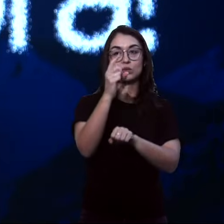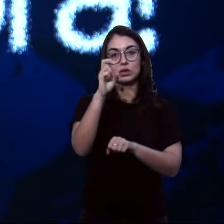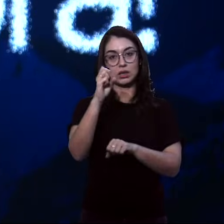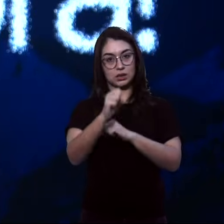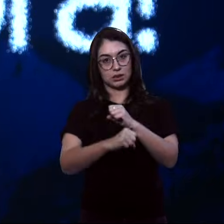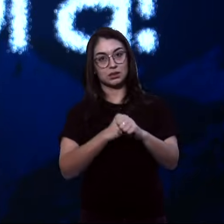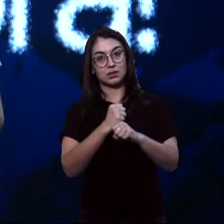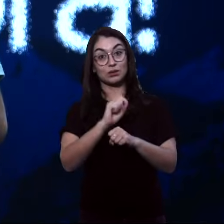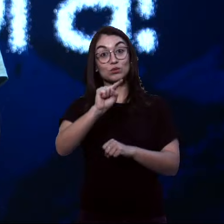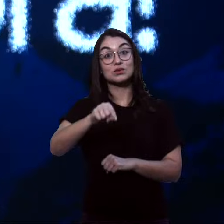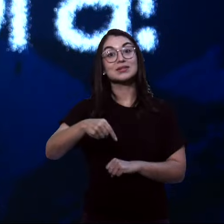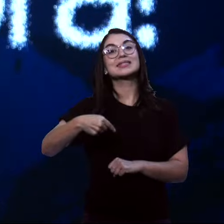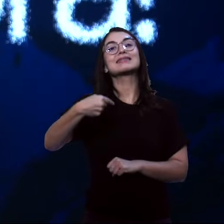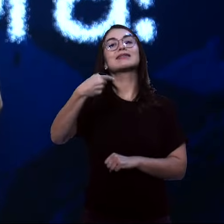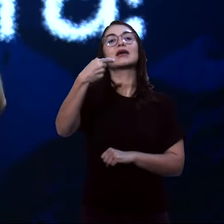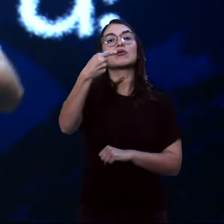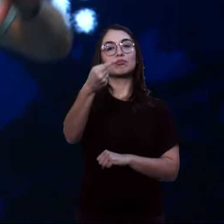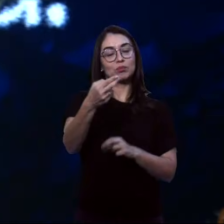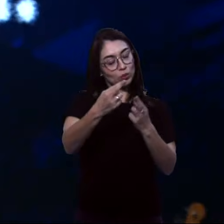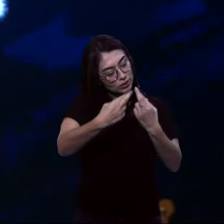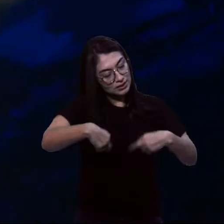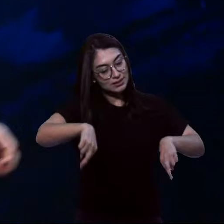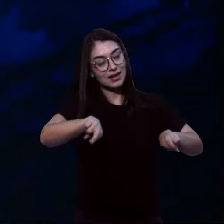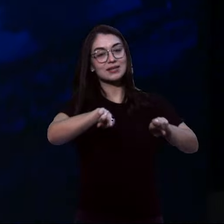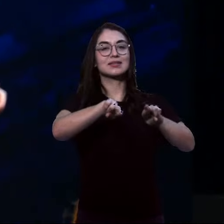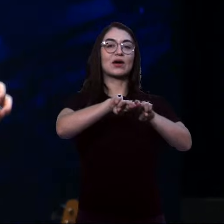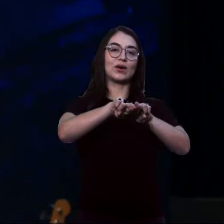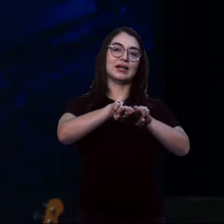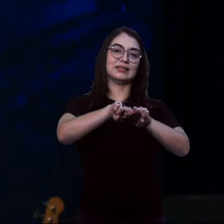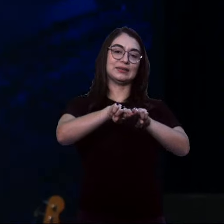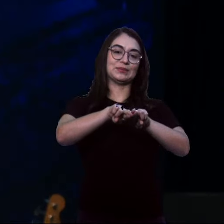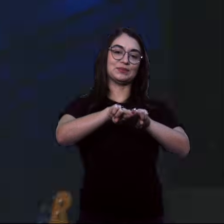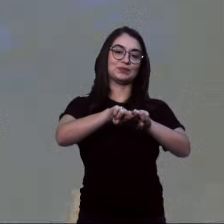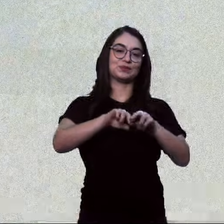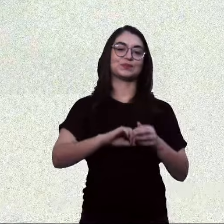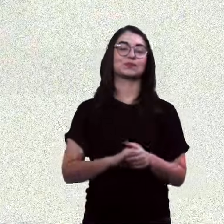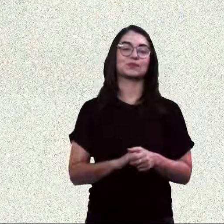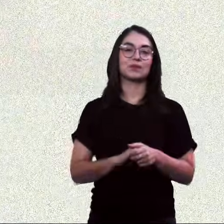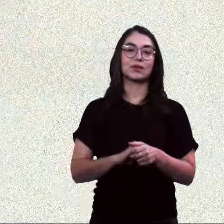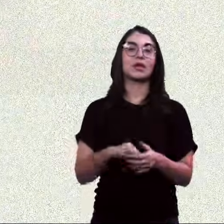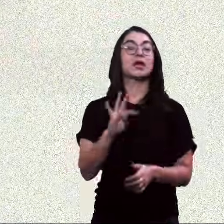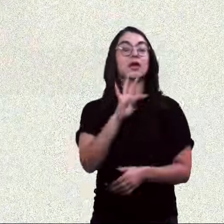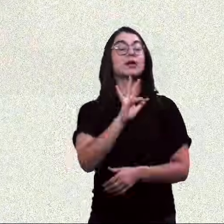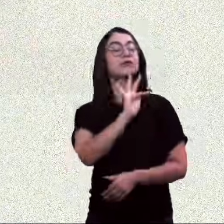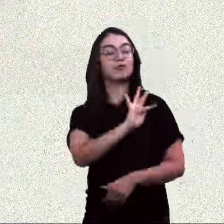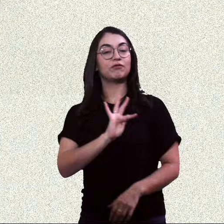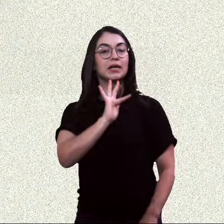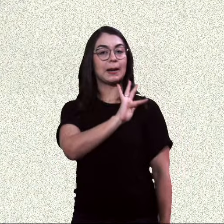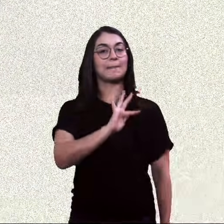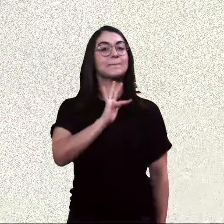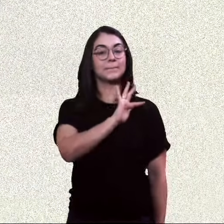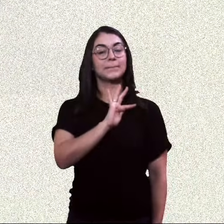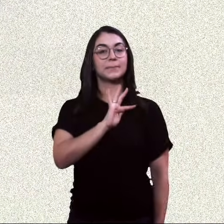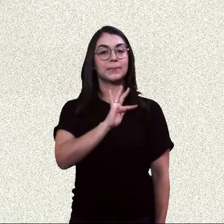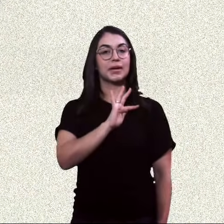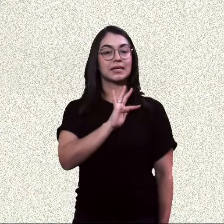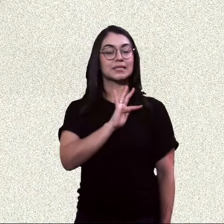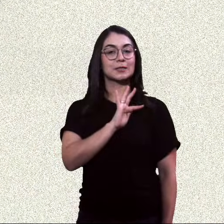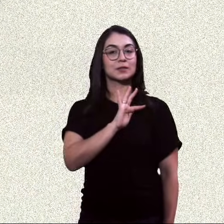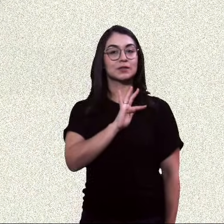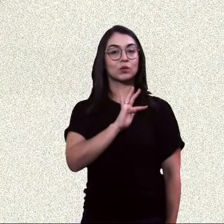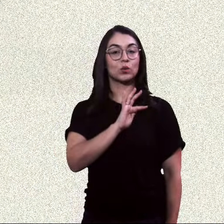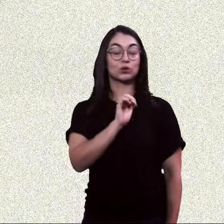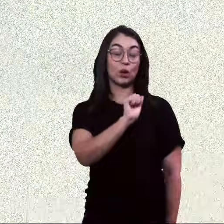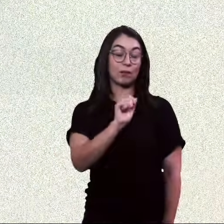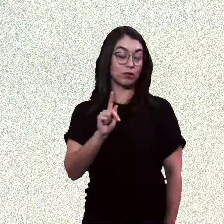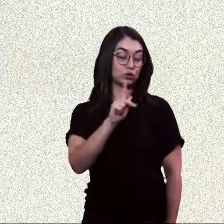vai terminar. E esse texto também ecoa no Novo Testamento, em Filipenses 1, quando o apóstolo Paulo diz que